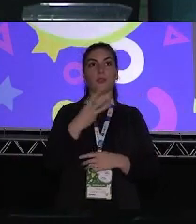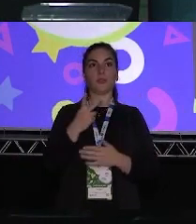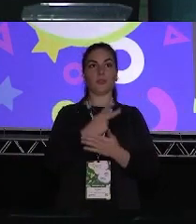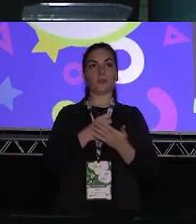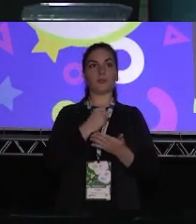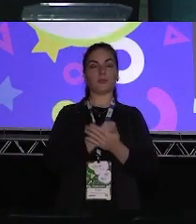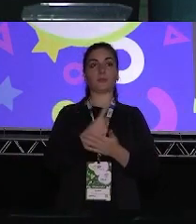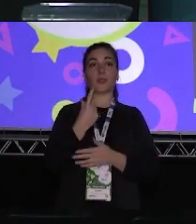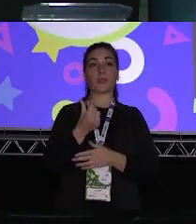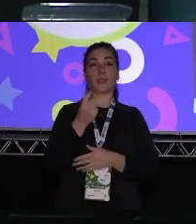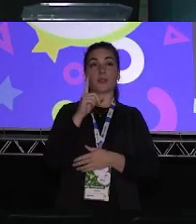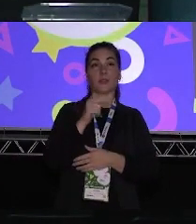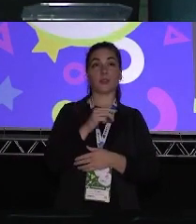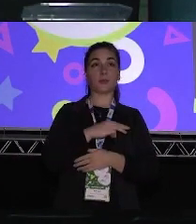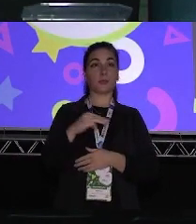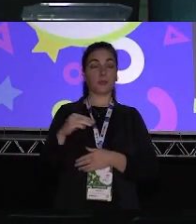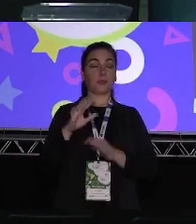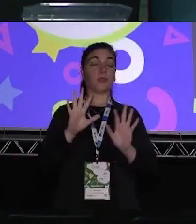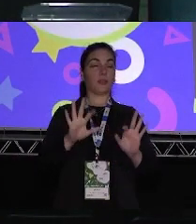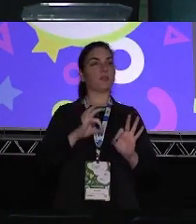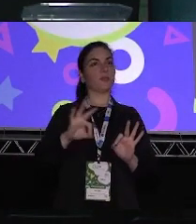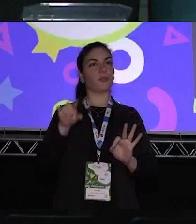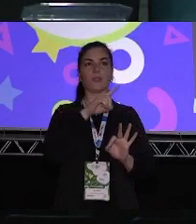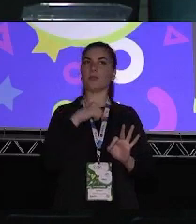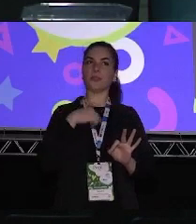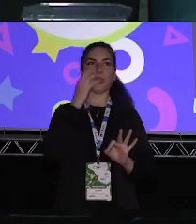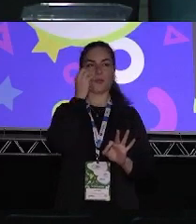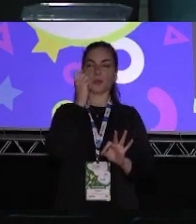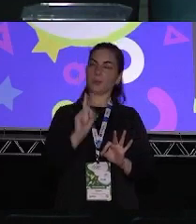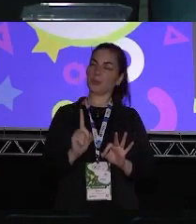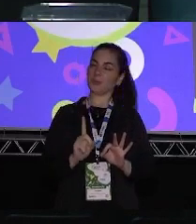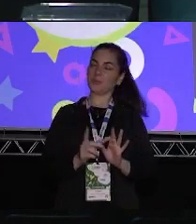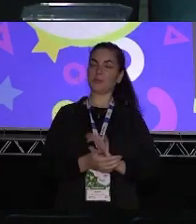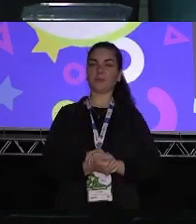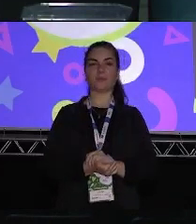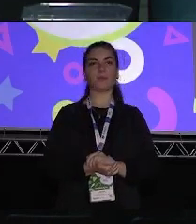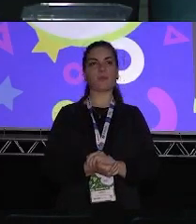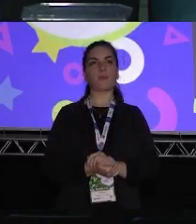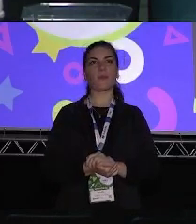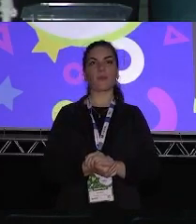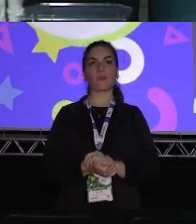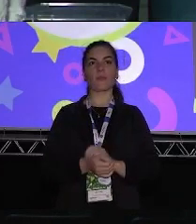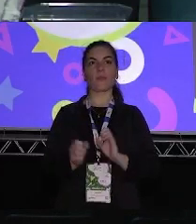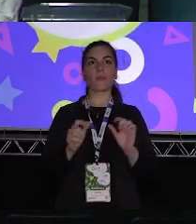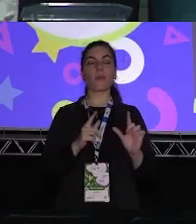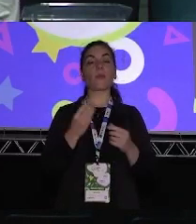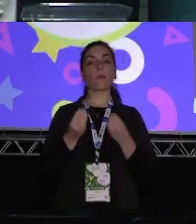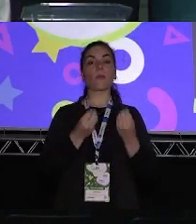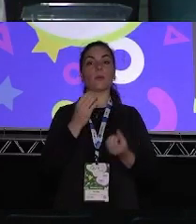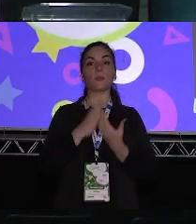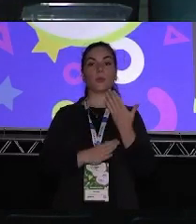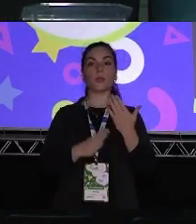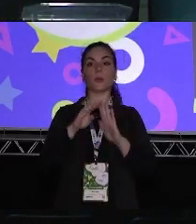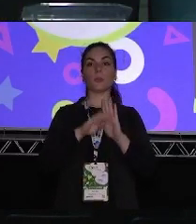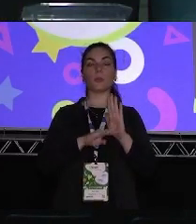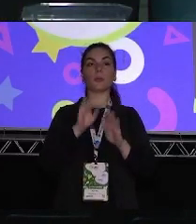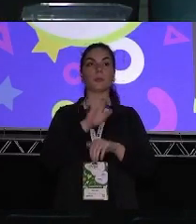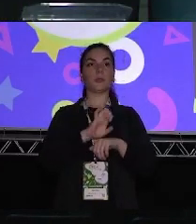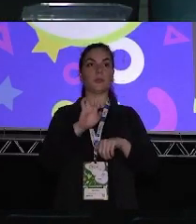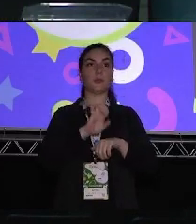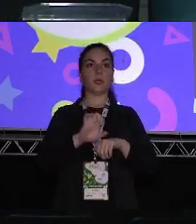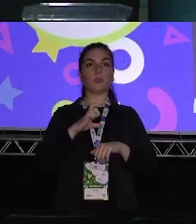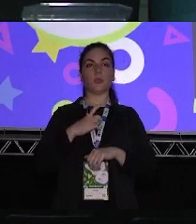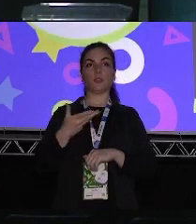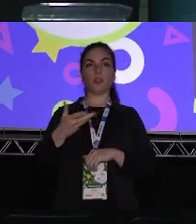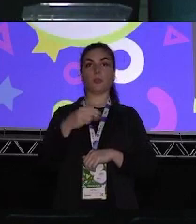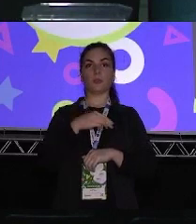16, 17 minutos, então, com certeza, vocês não vão dormir. A gente vai falar, então, sobre como criar um programa de estágio que une agilidade e